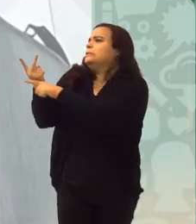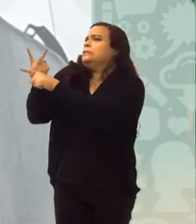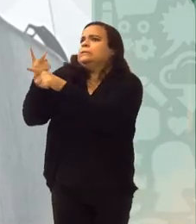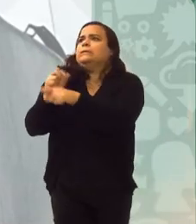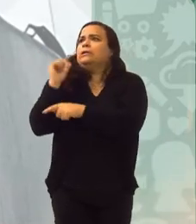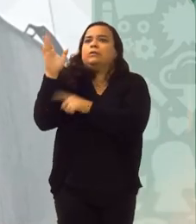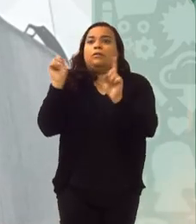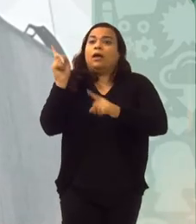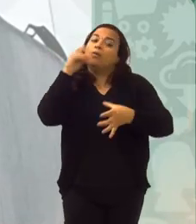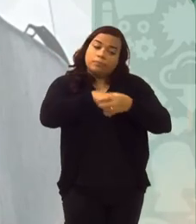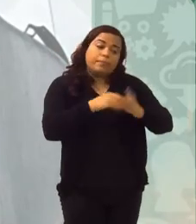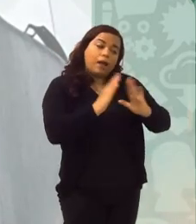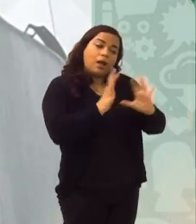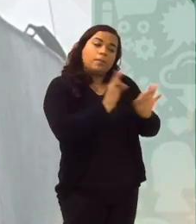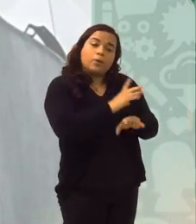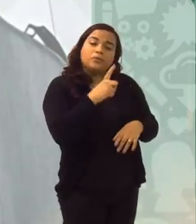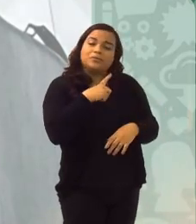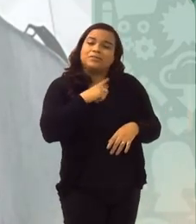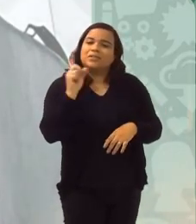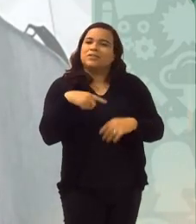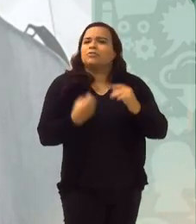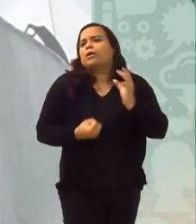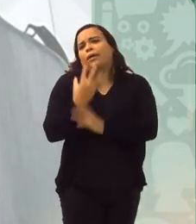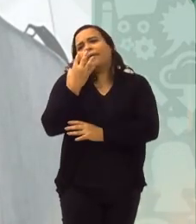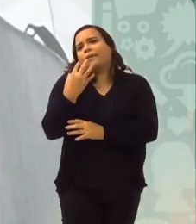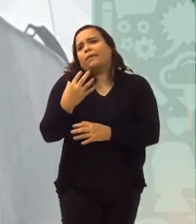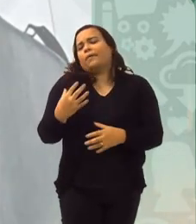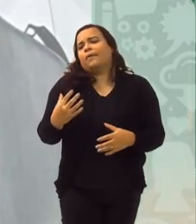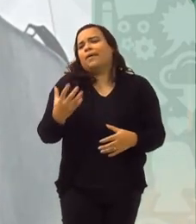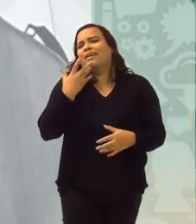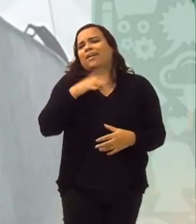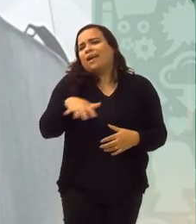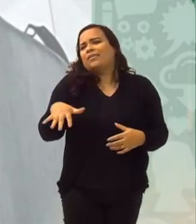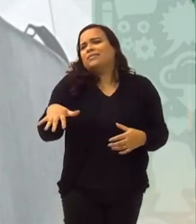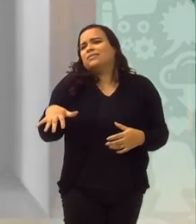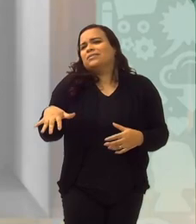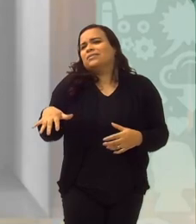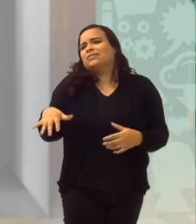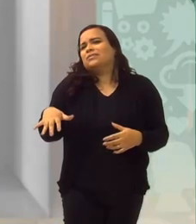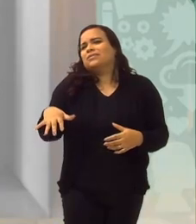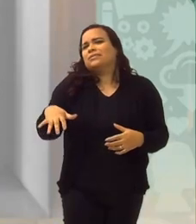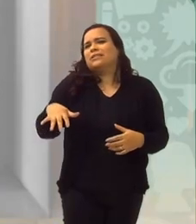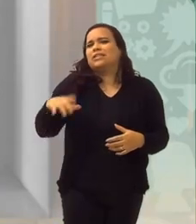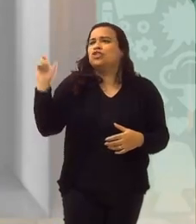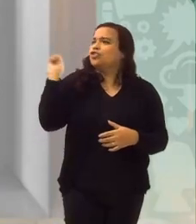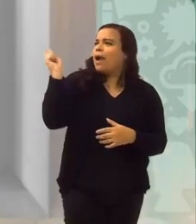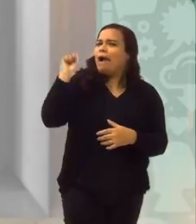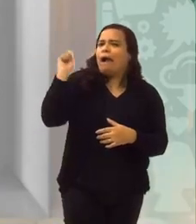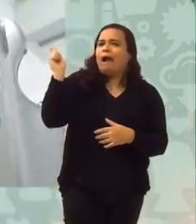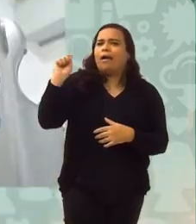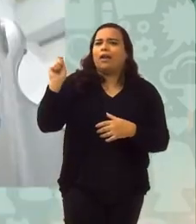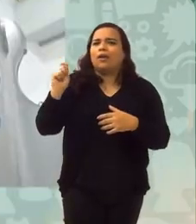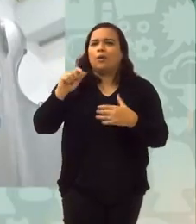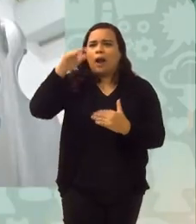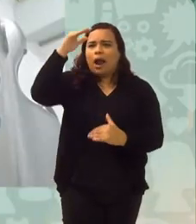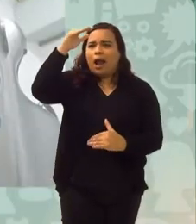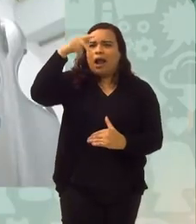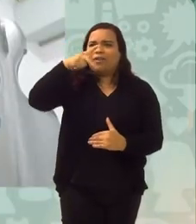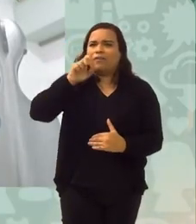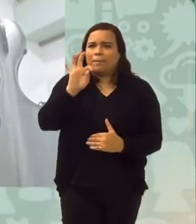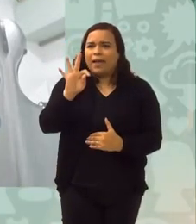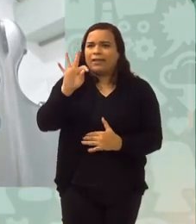que os pais não precisavam sair de casa para conseguir, né, que teriam em casa. A gente construiu com as